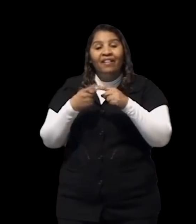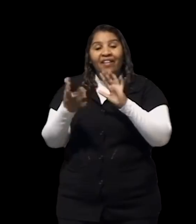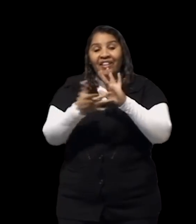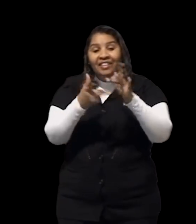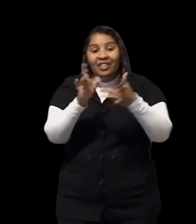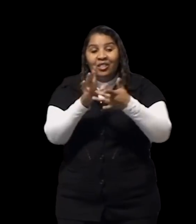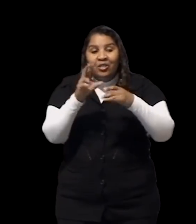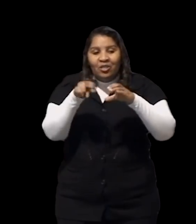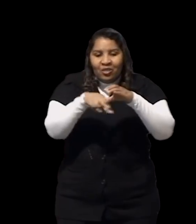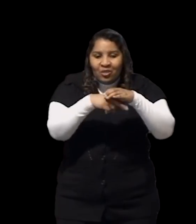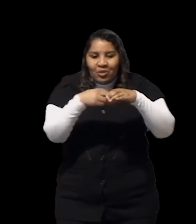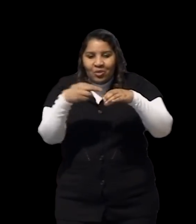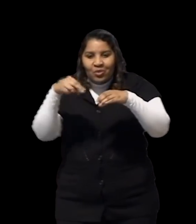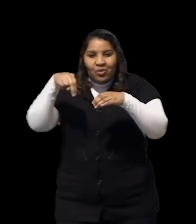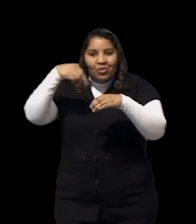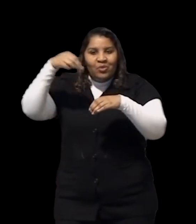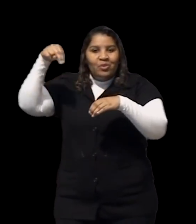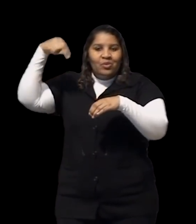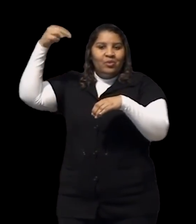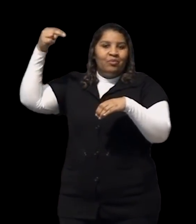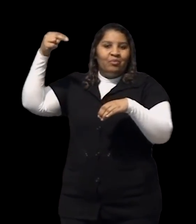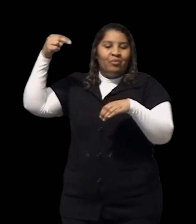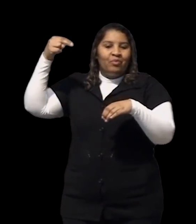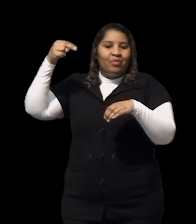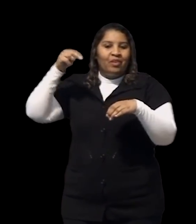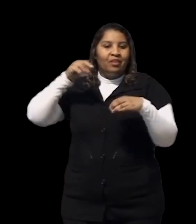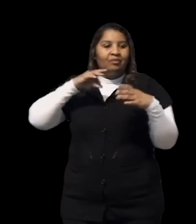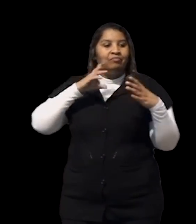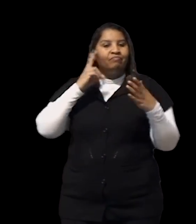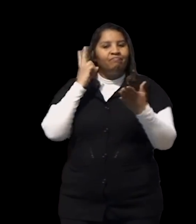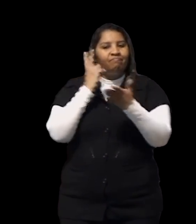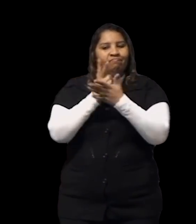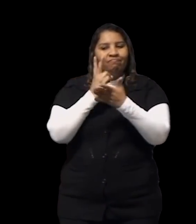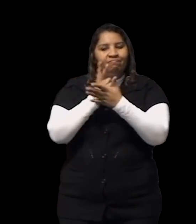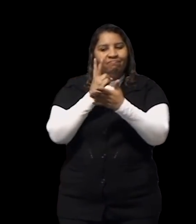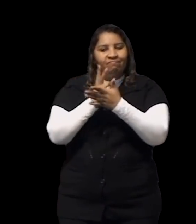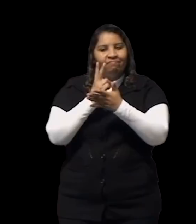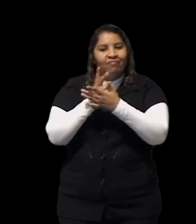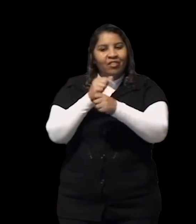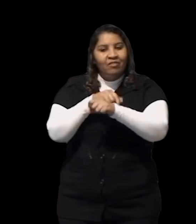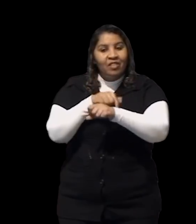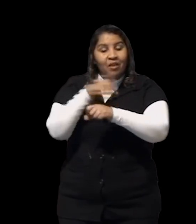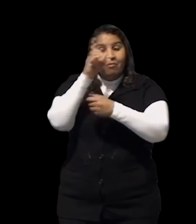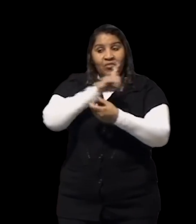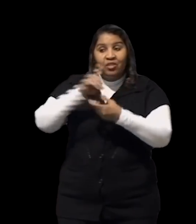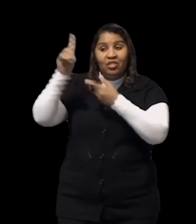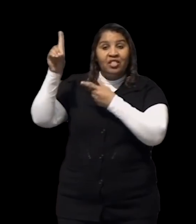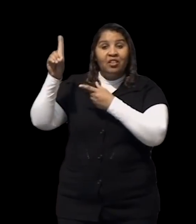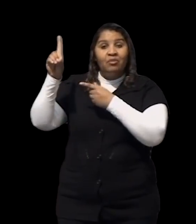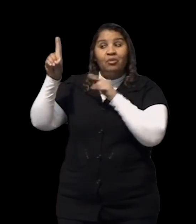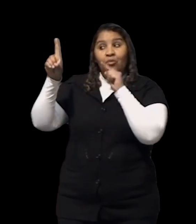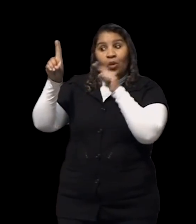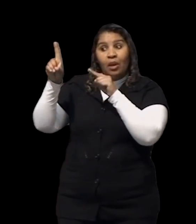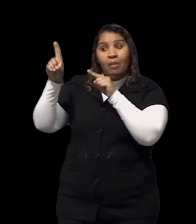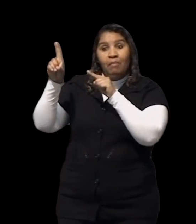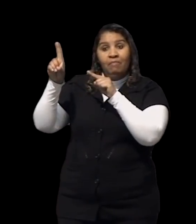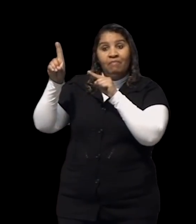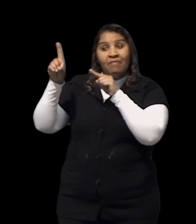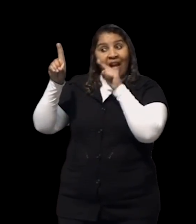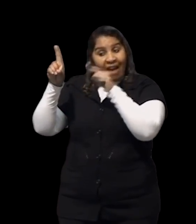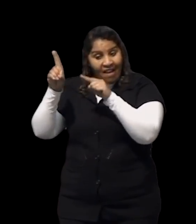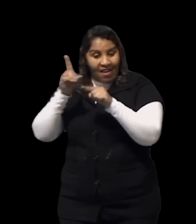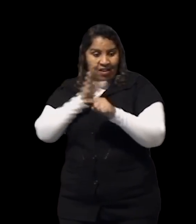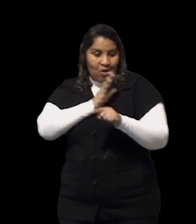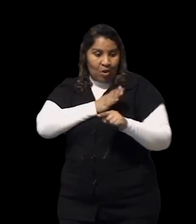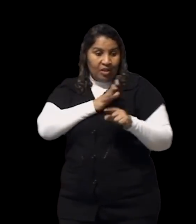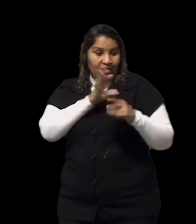em um tempo de Deus para Deus preparar o nosso coração para receber uma bênção de